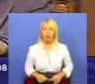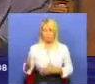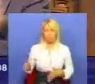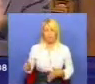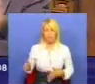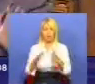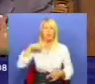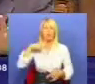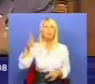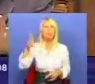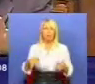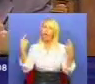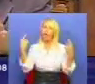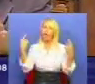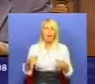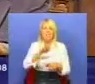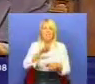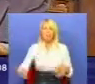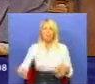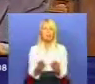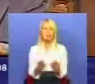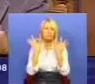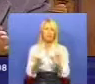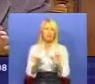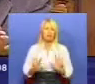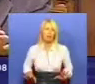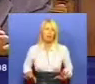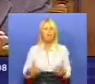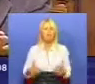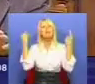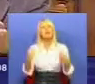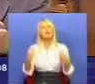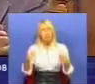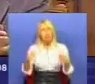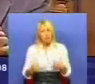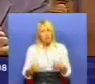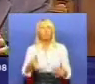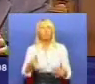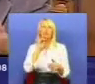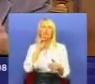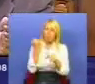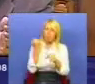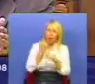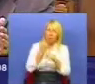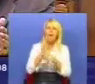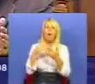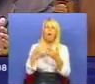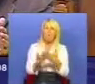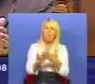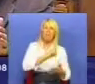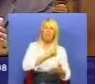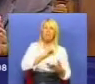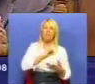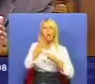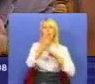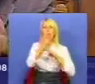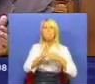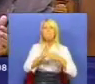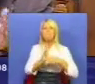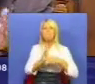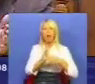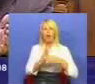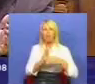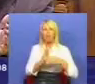Portugal temos exatamente o mesmo caso. Temos uma operação para conseguir uma privatização parcial, a venda